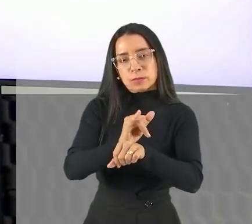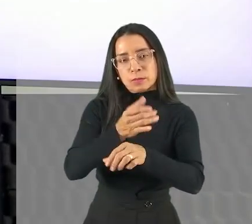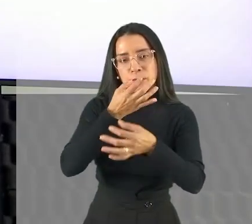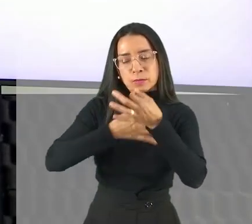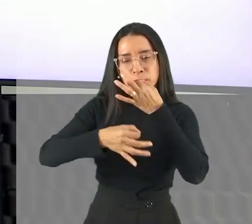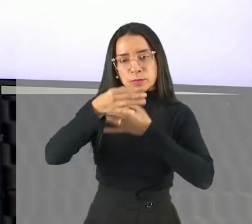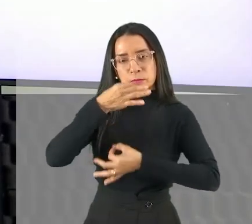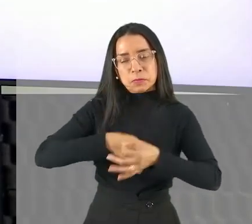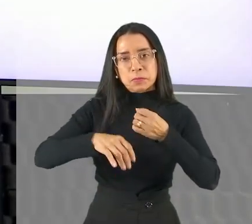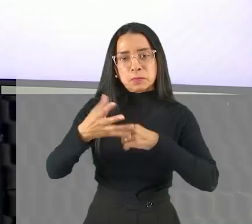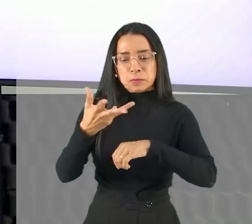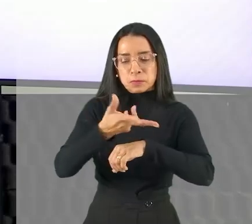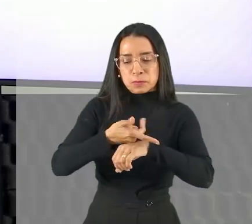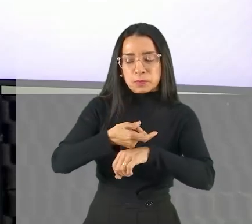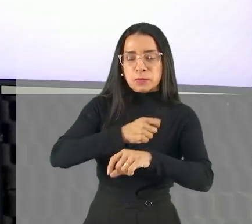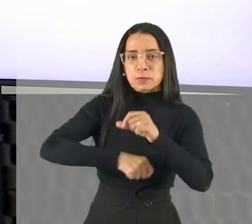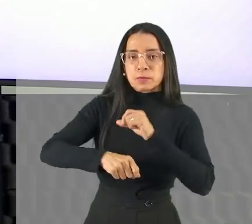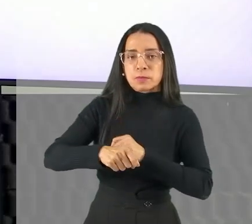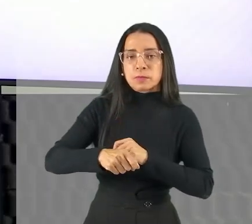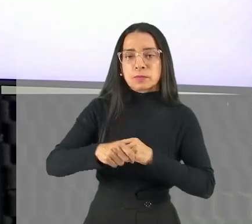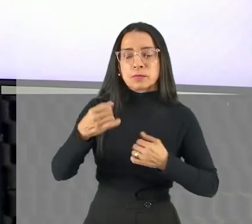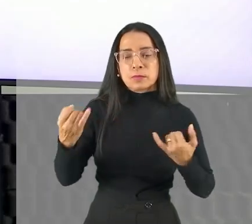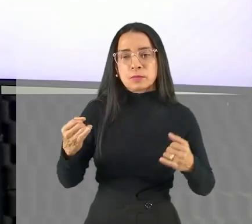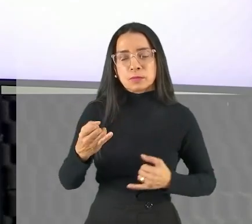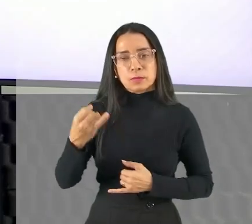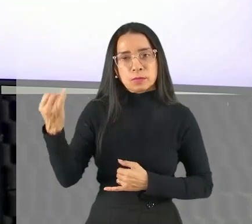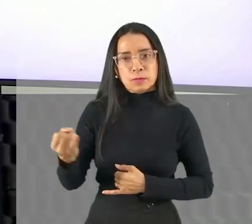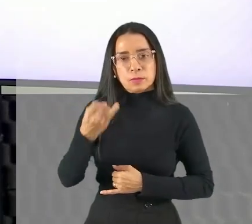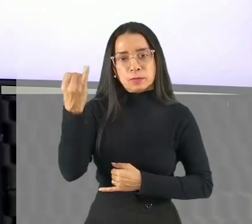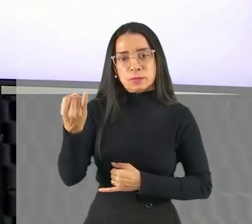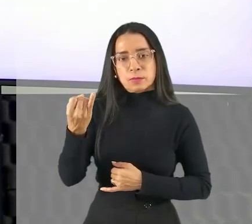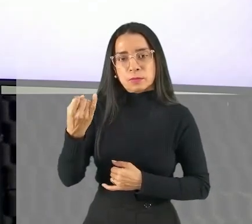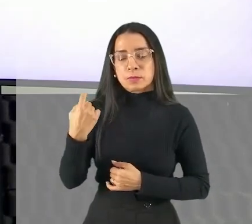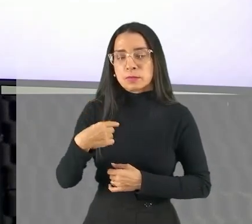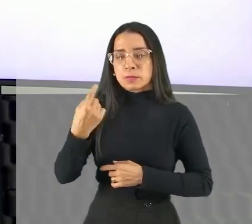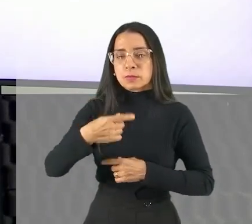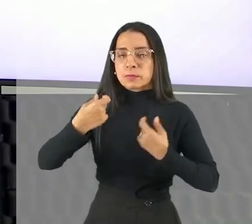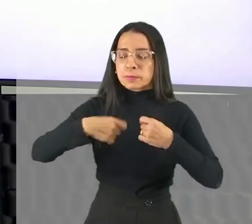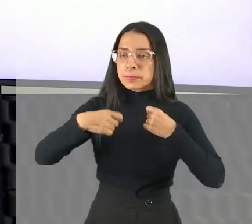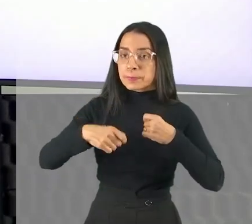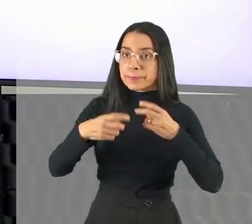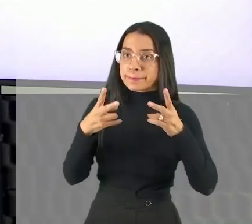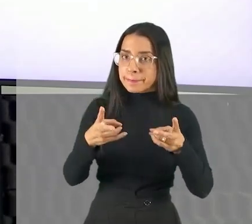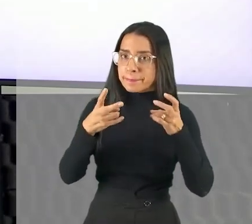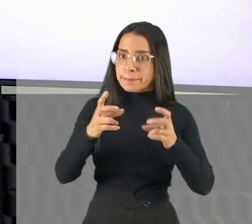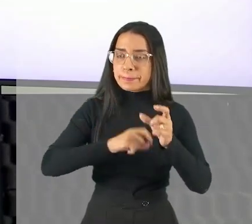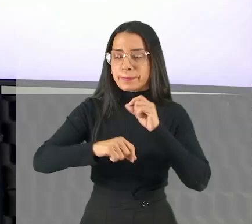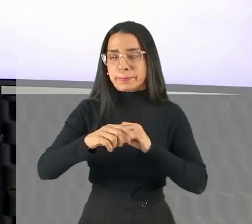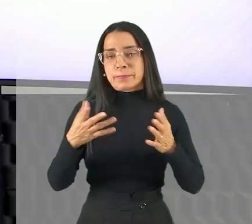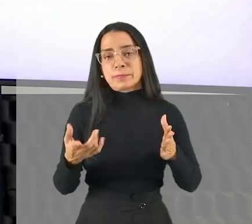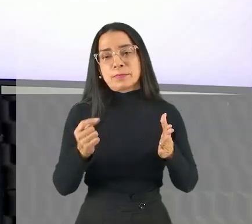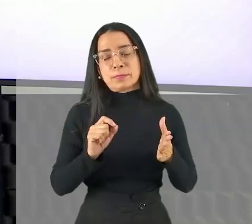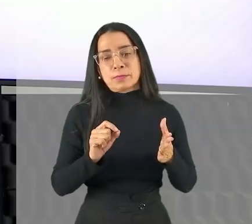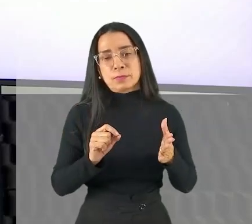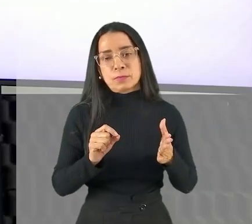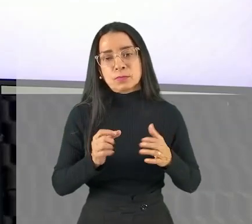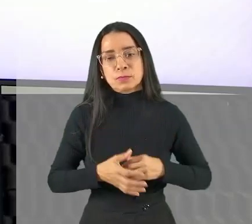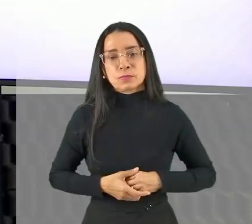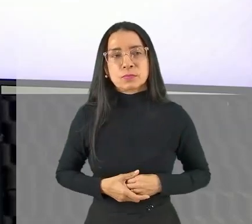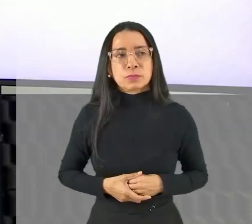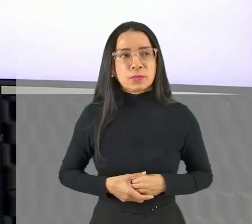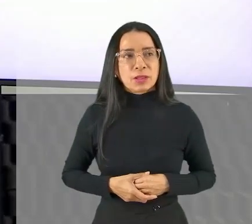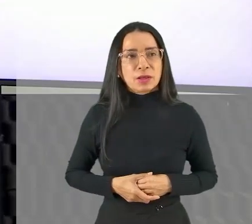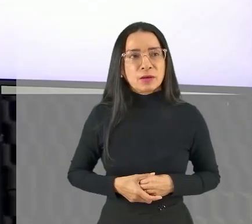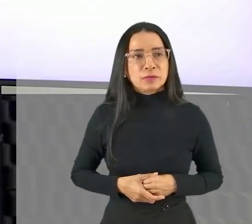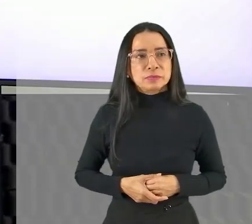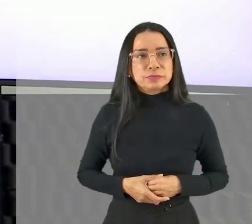muito importante, né? E que a gente precisa ficar atento para essas pistas que o texto vai dando e deixando para a gente enquanto leitor.